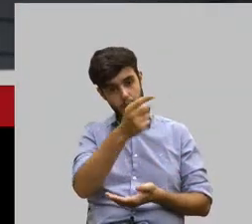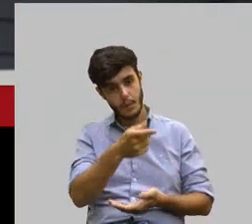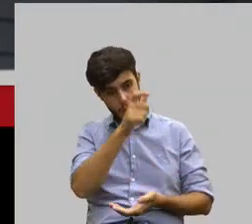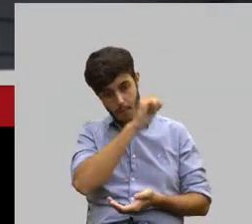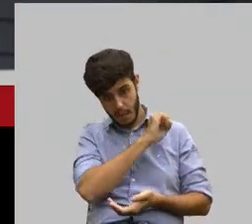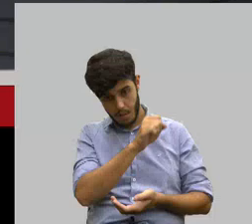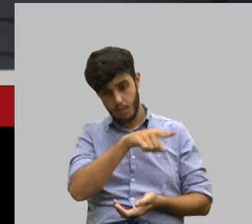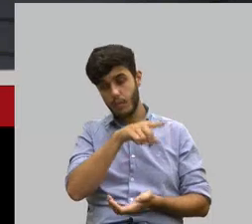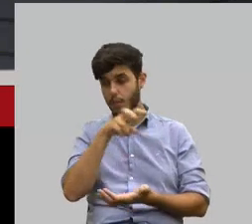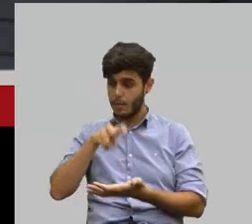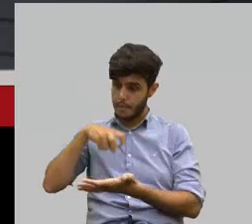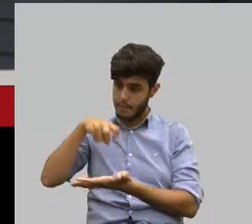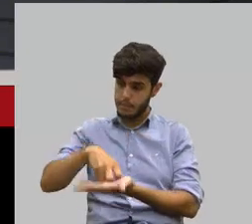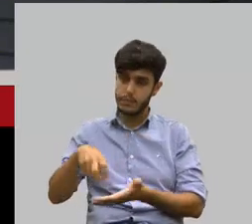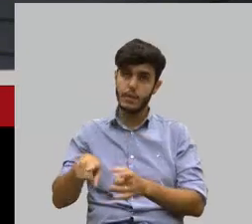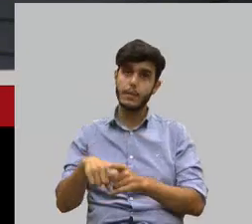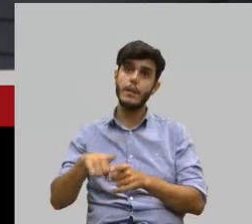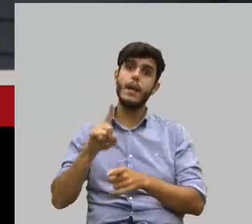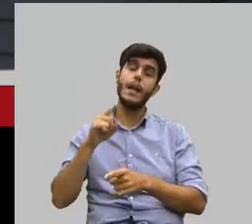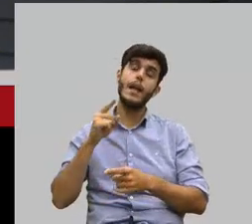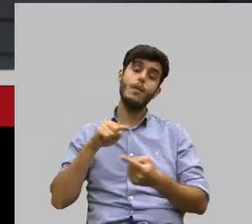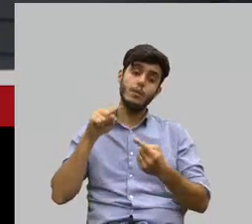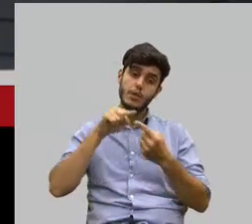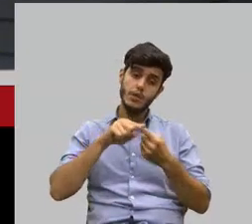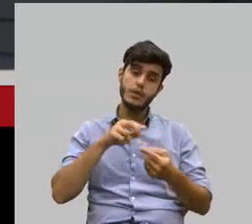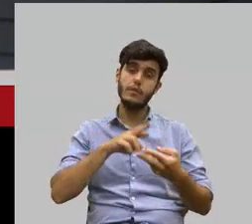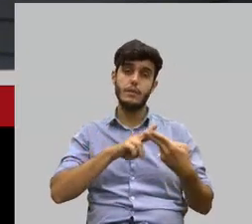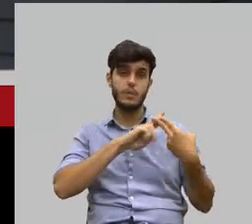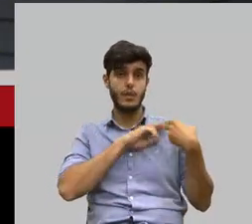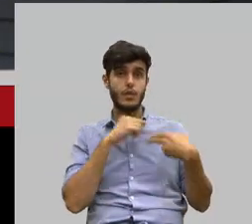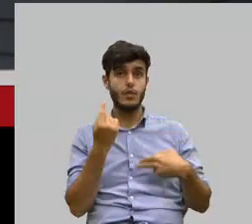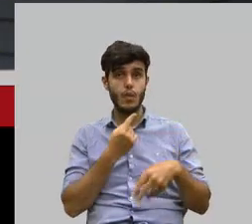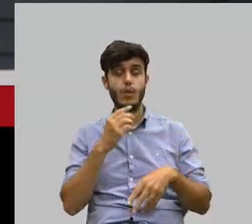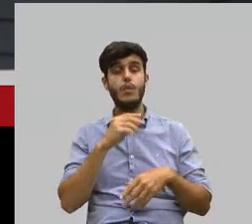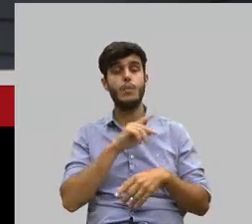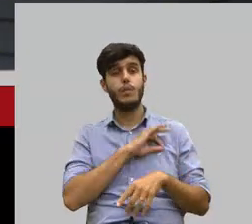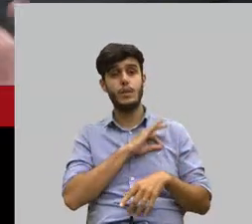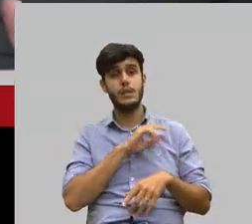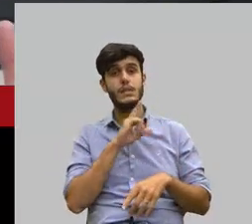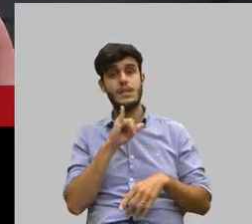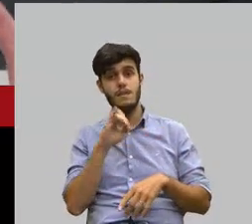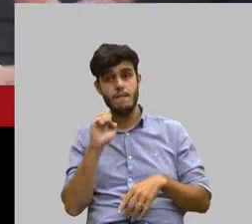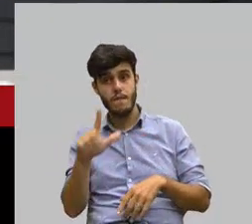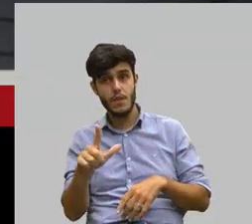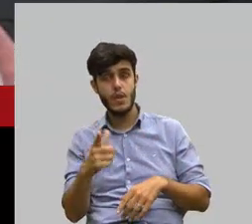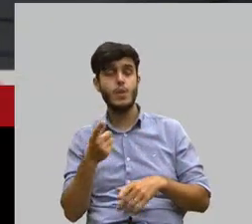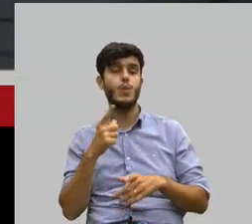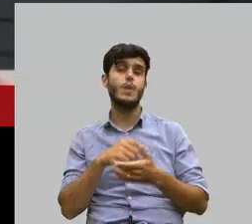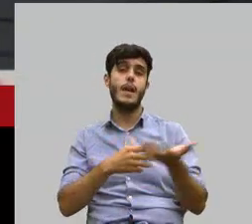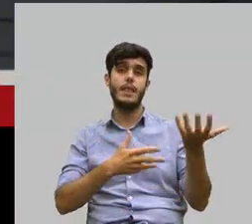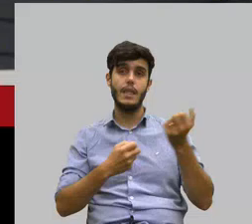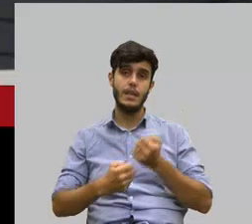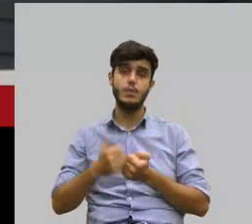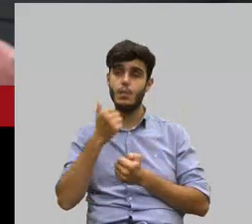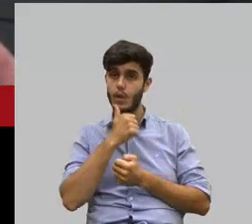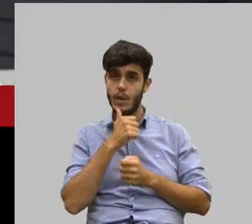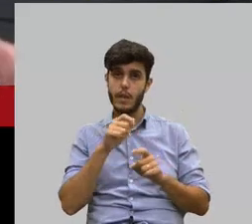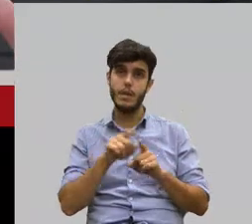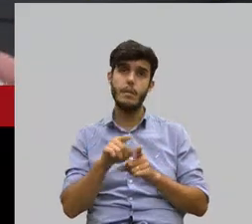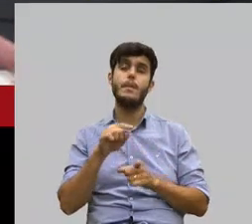esse é um compromisso da Polícia Civil é um compromisso das nossas delegacias de Atendimento à mulher e especificamente quanto ao